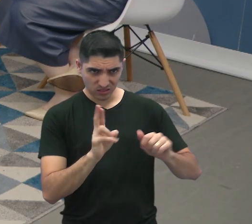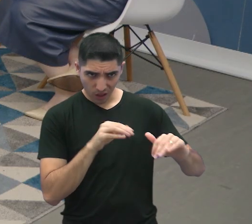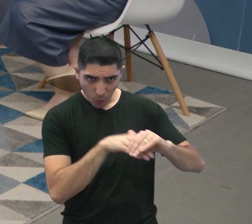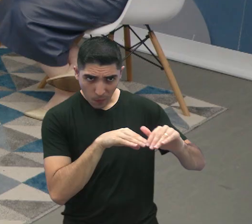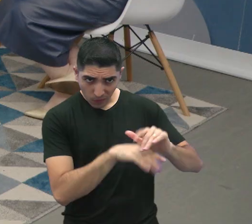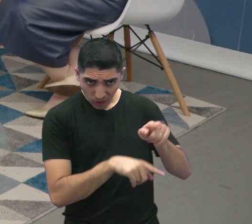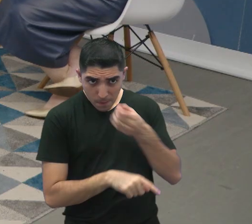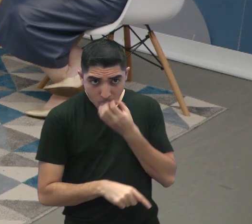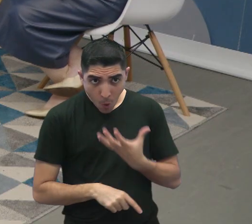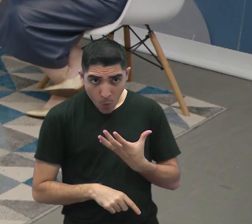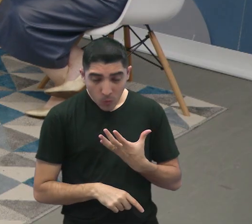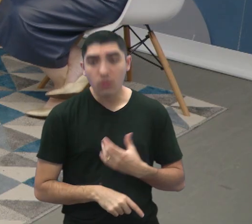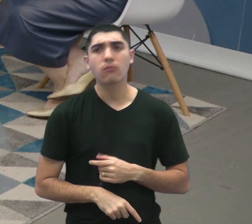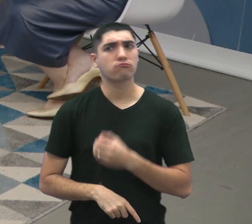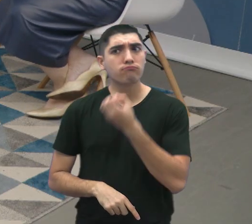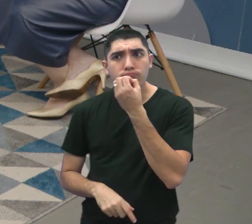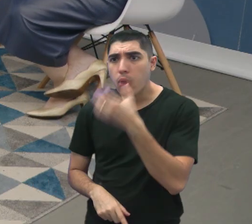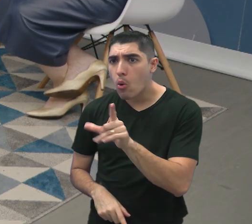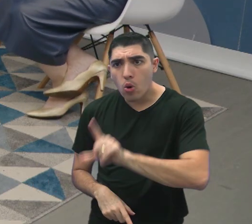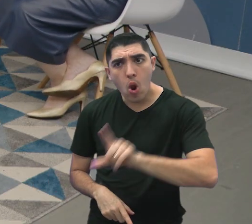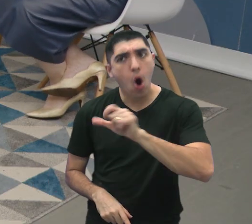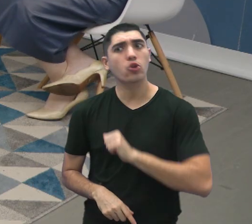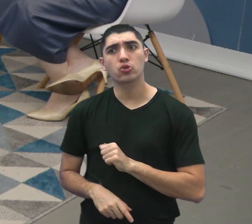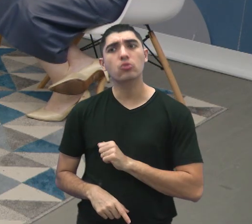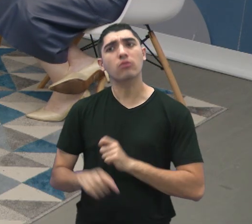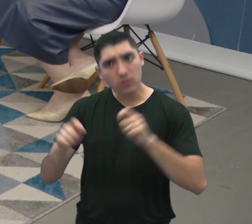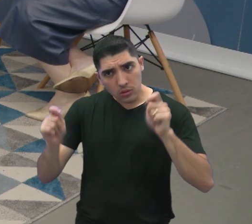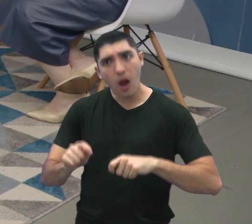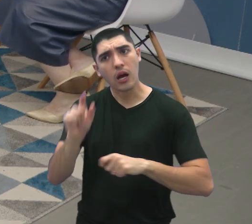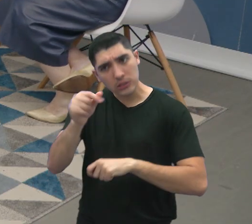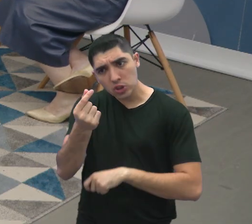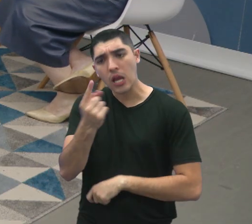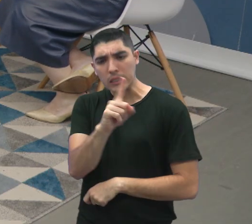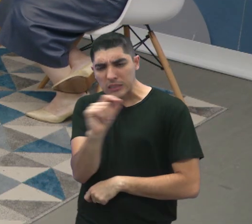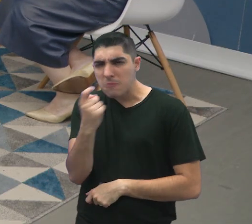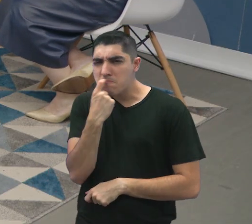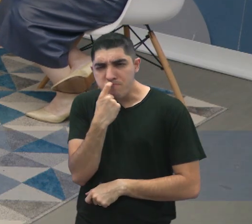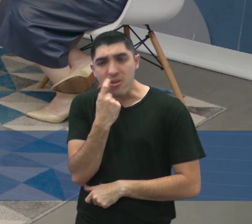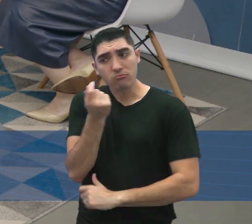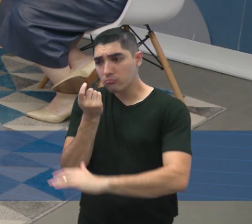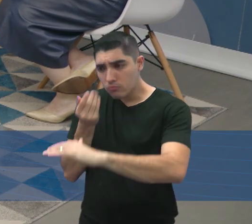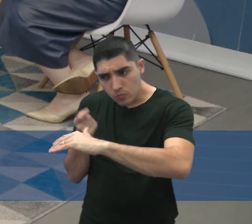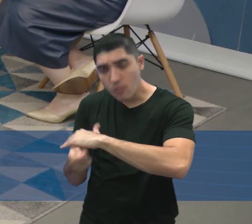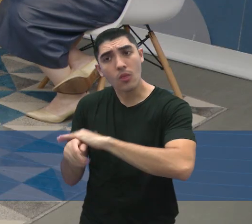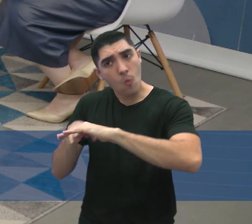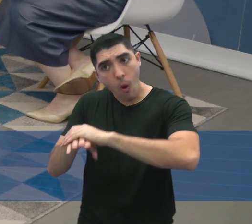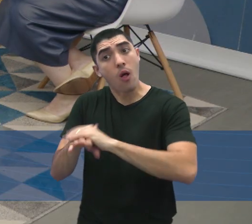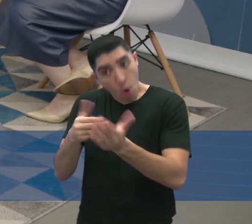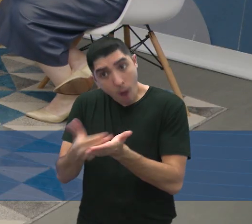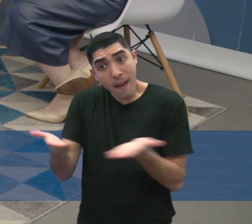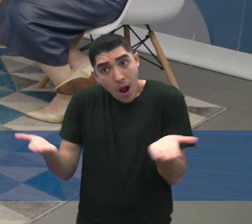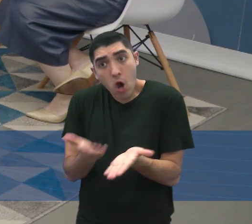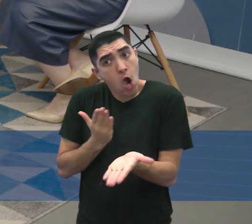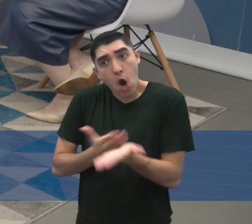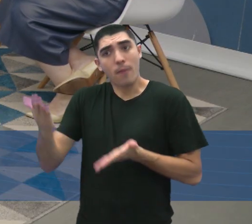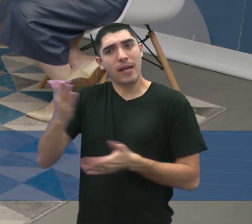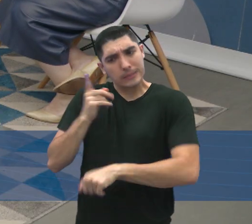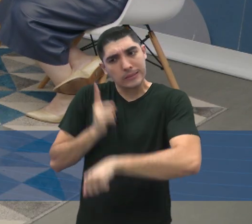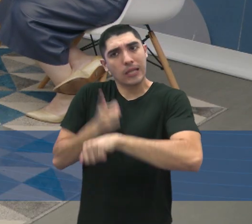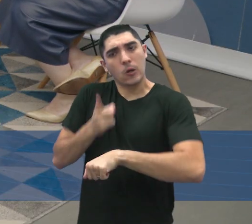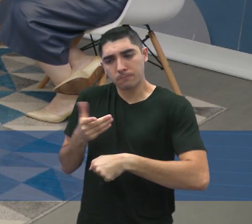Adianta? Claro que adianta, é o poder dos juros compostos. Adianta e você deve começar agora, né? E fazer